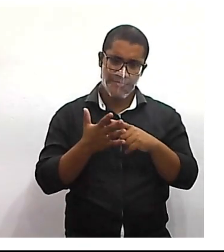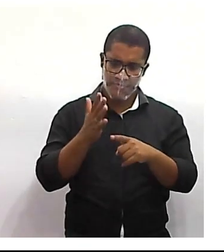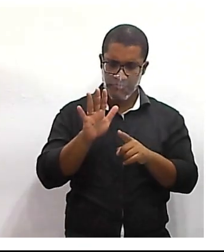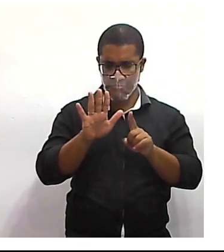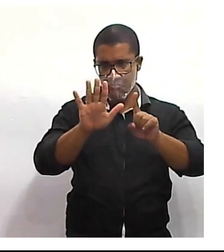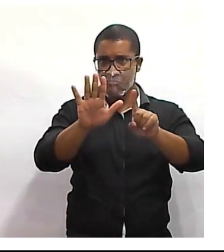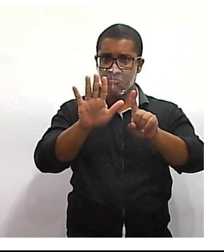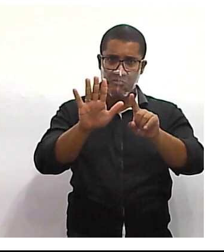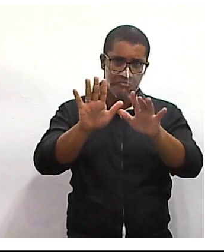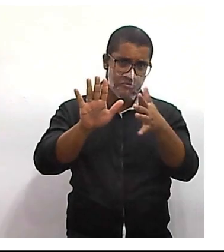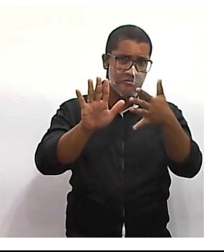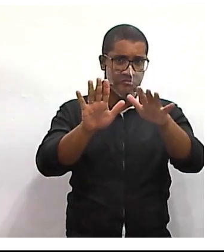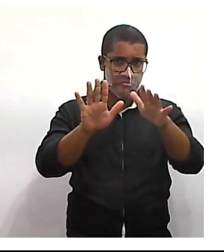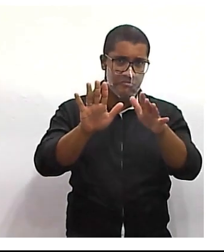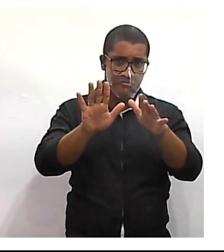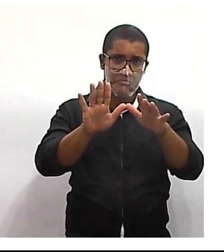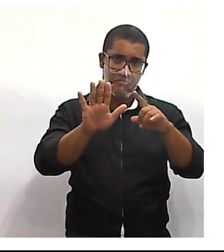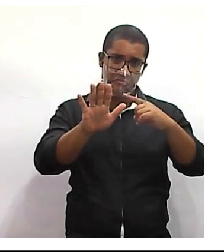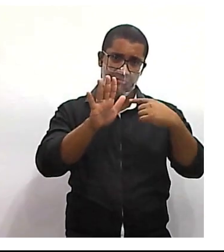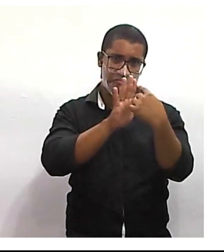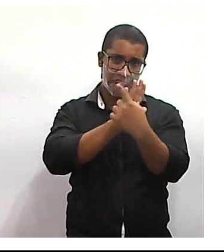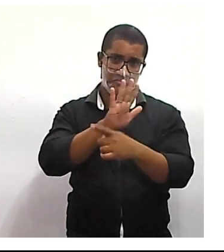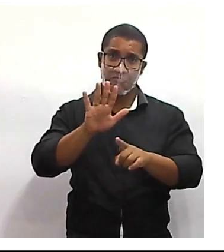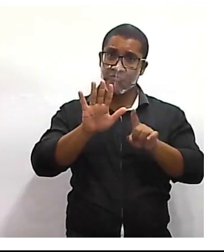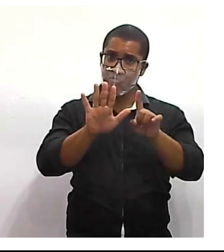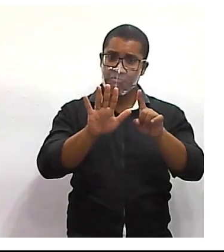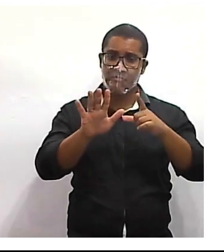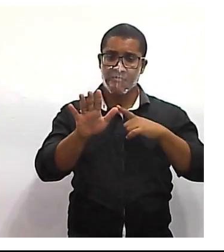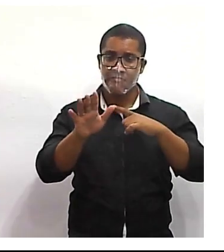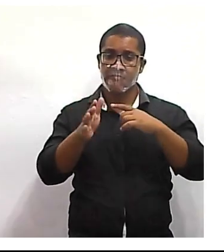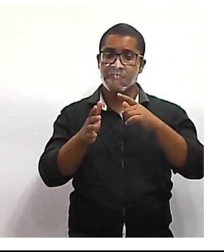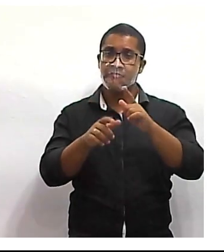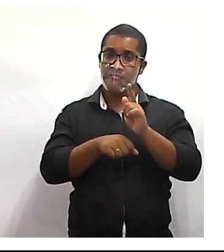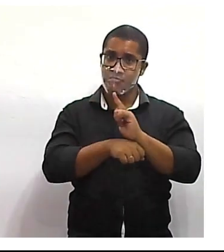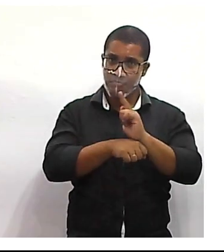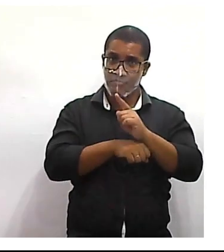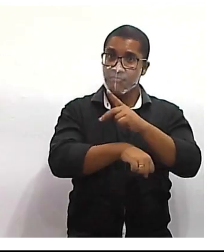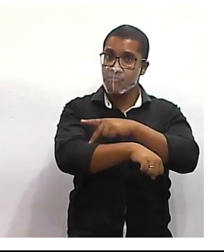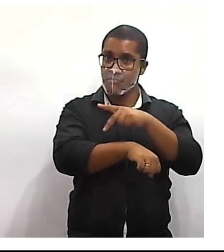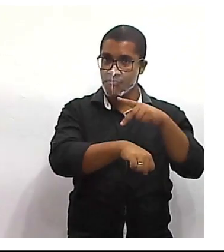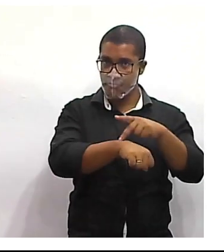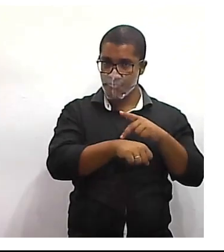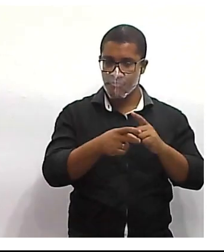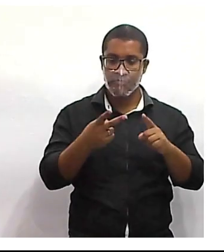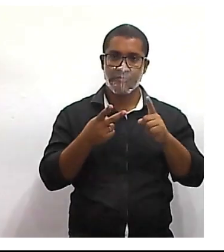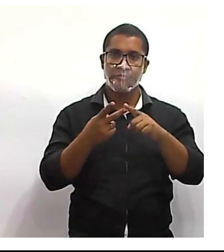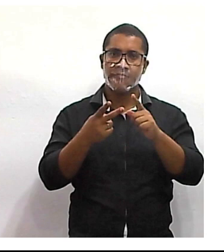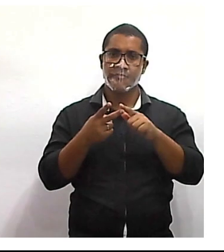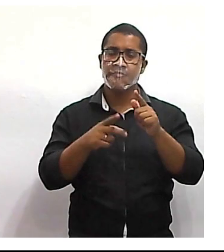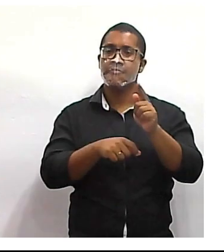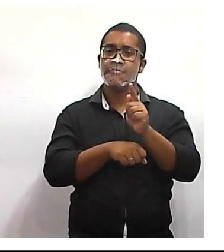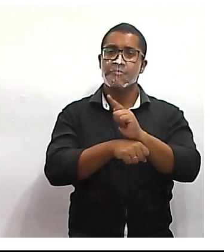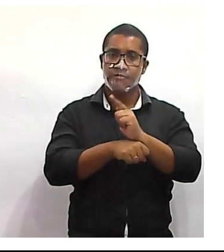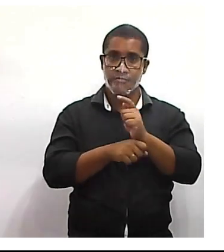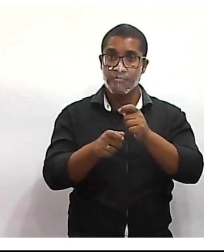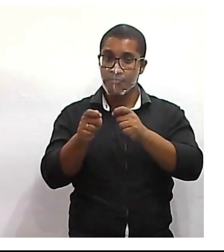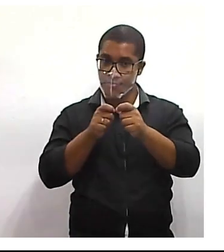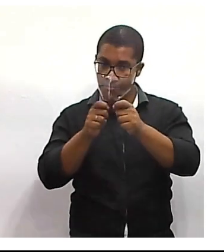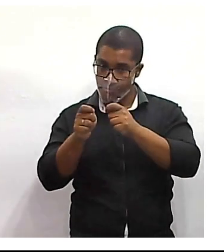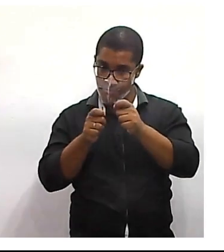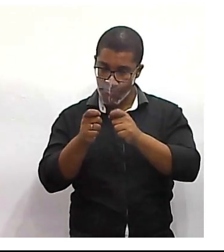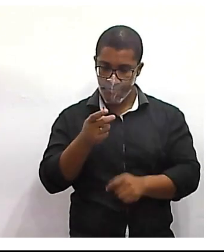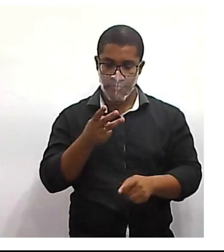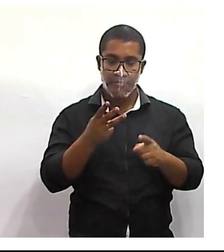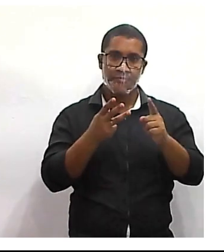em 6 categorias, que é a gestão pedagógica, a gestão administrativa, a